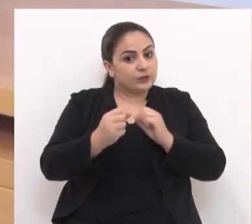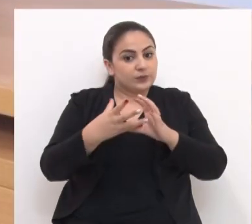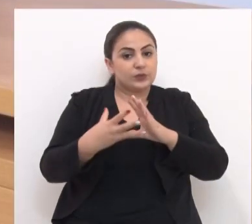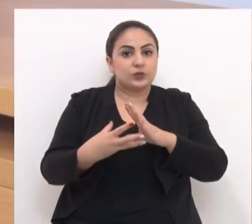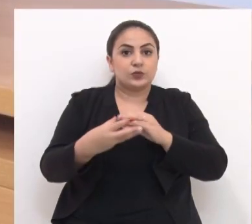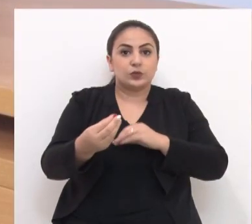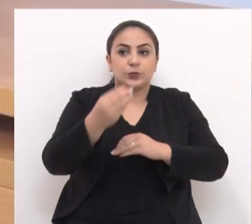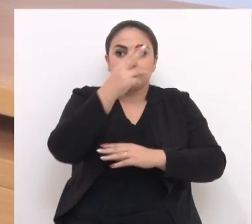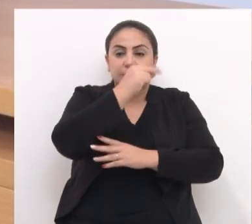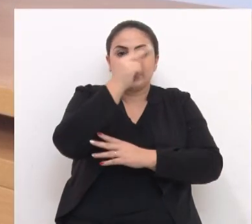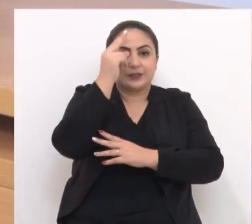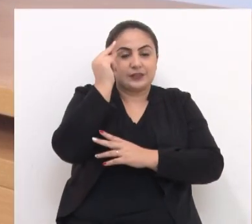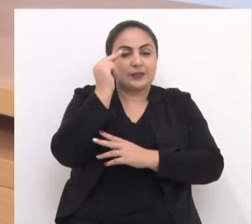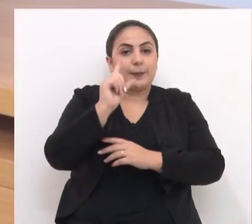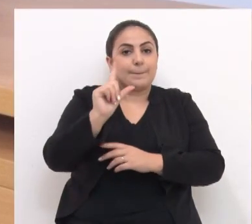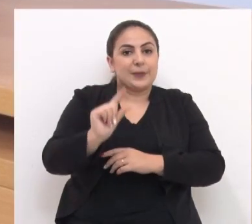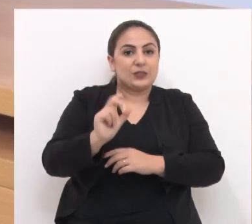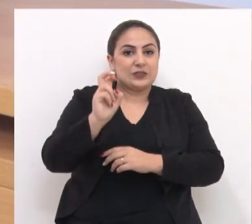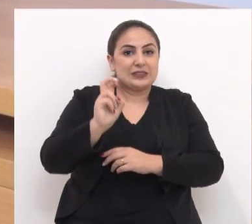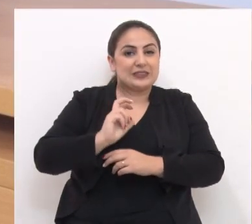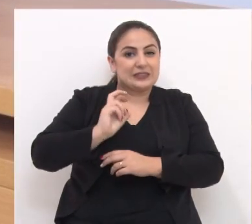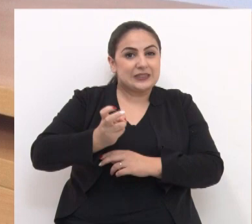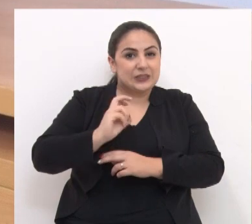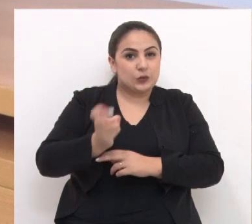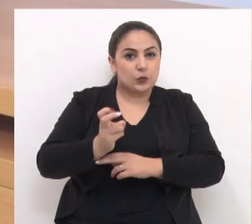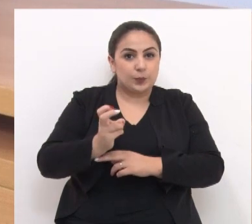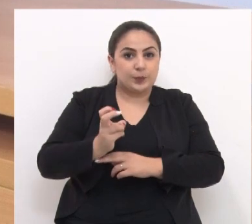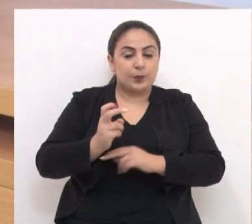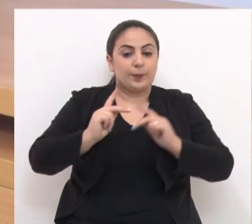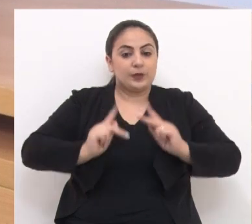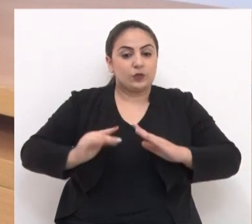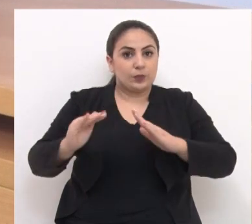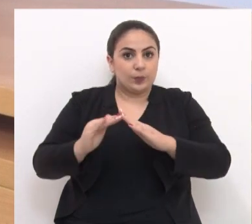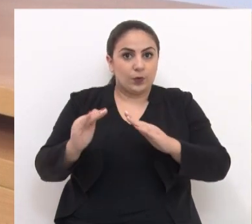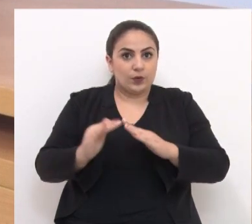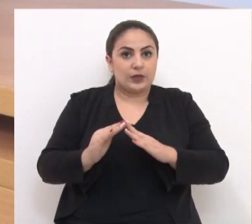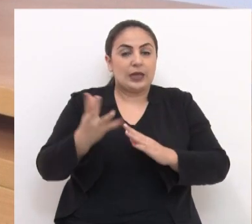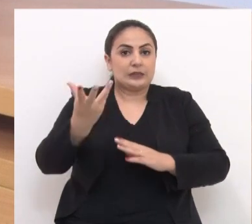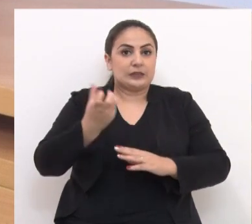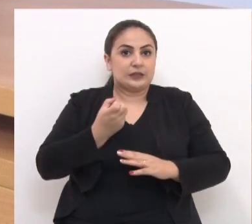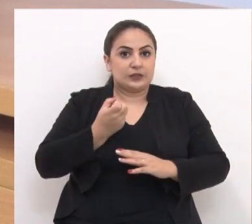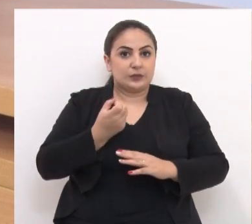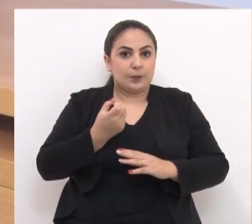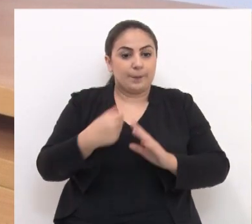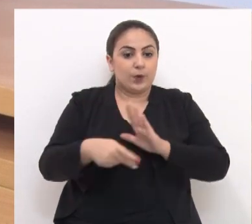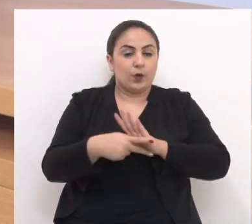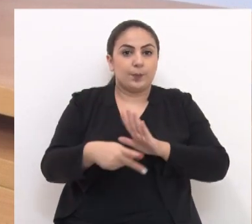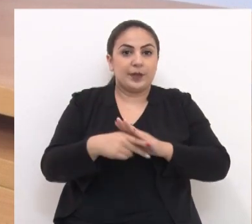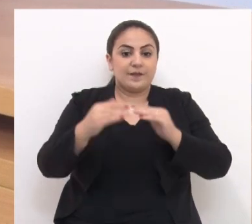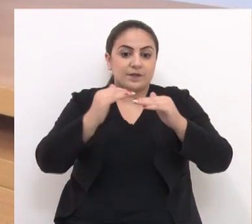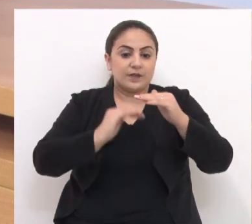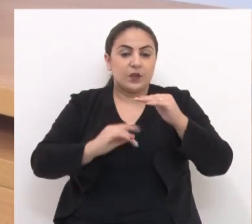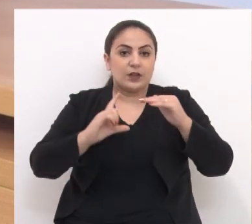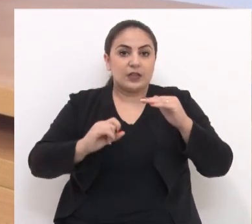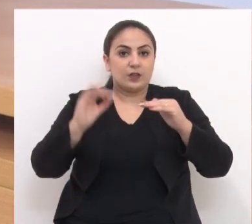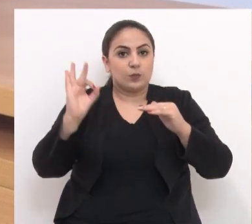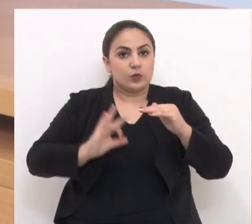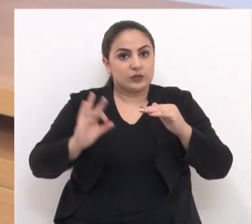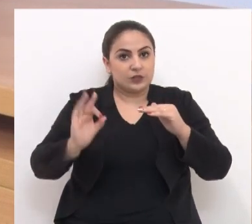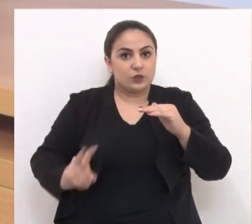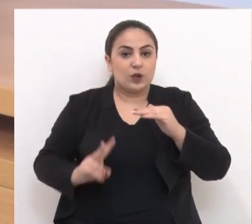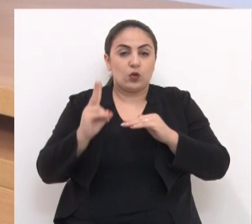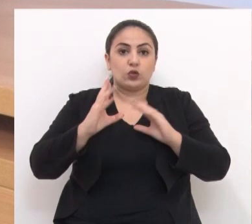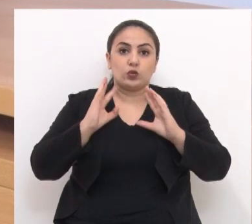A possível extinção de municípios com menos de 5.000 habitantes e arrecadação própria inferior a 10% da